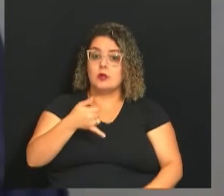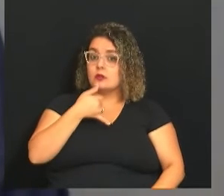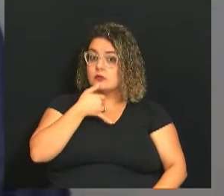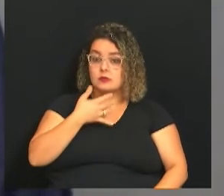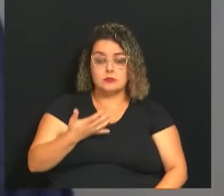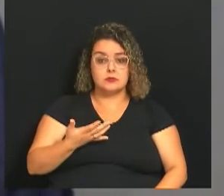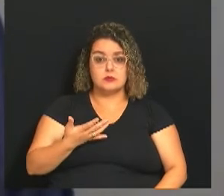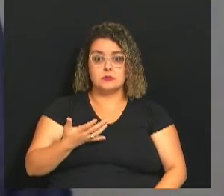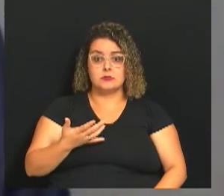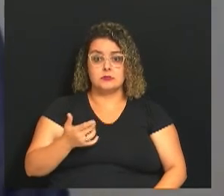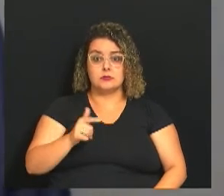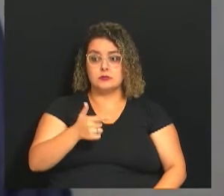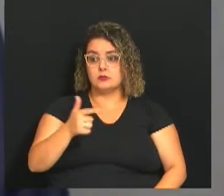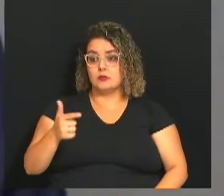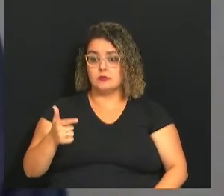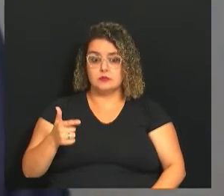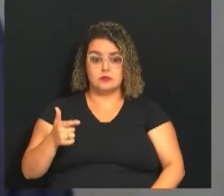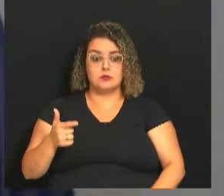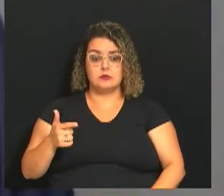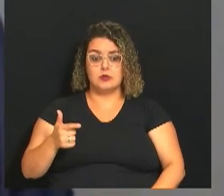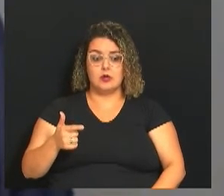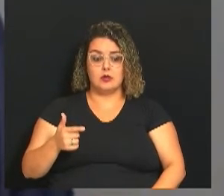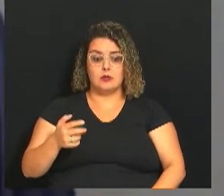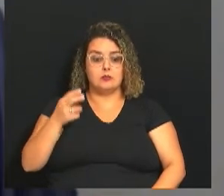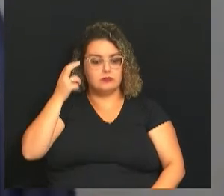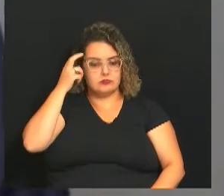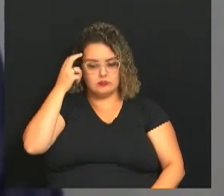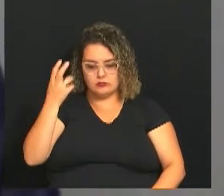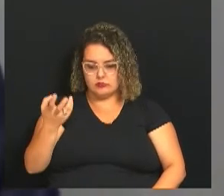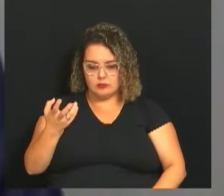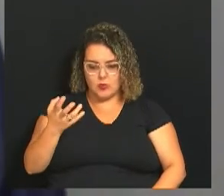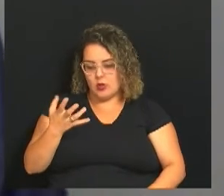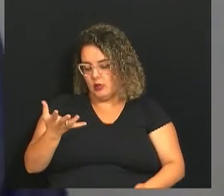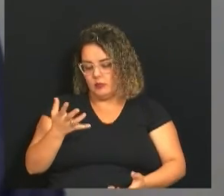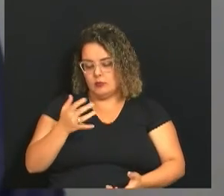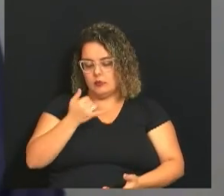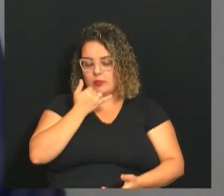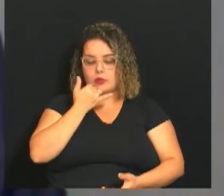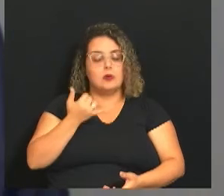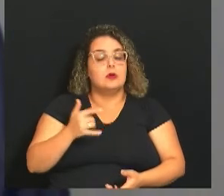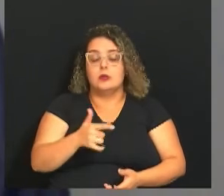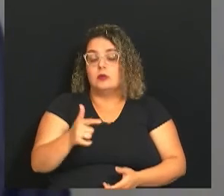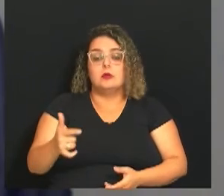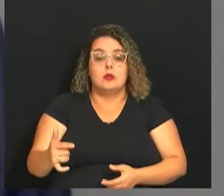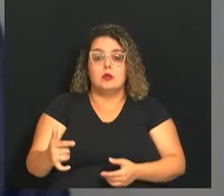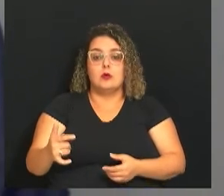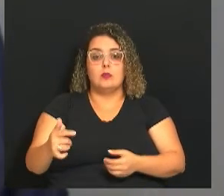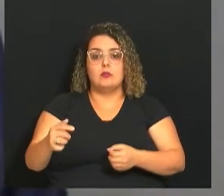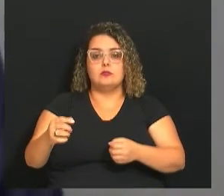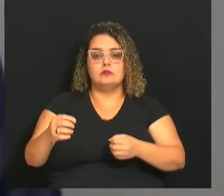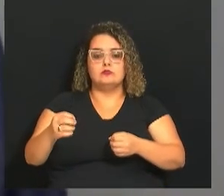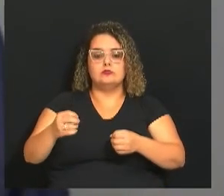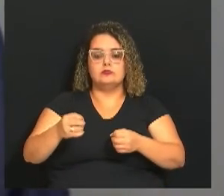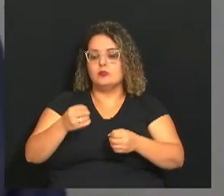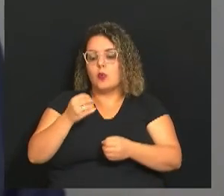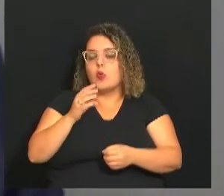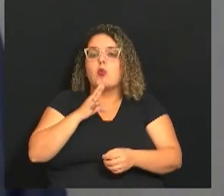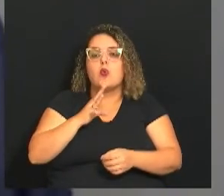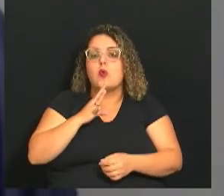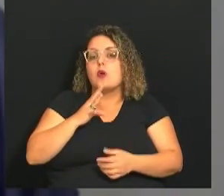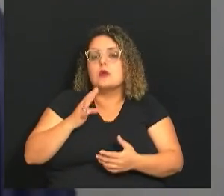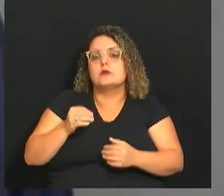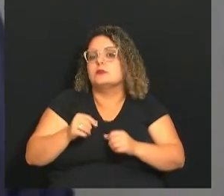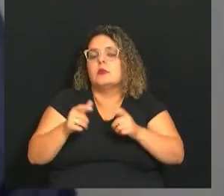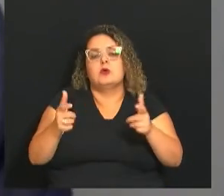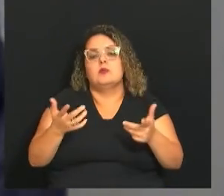uma instrução muito grande, então, às vezes está começando na profissão, não teve um curso técnico antes